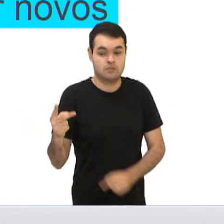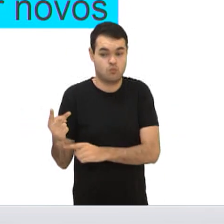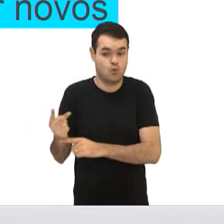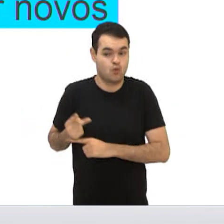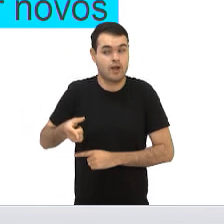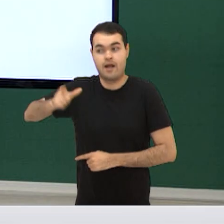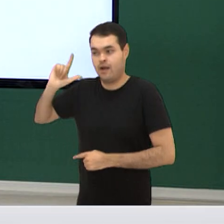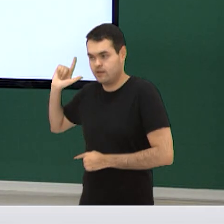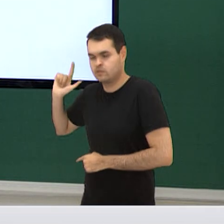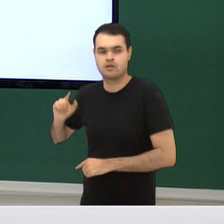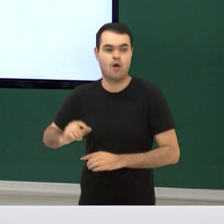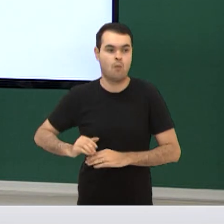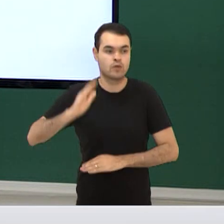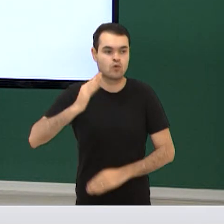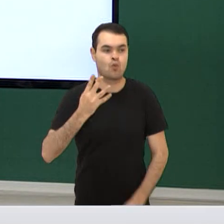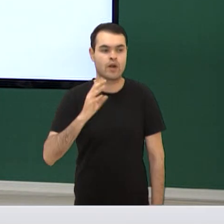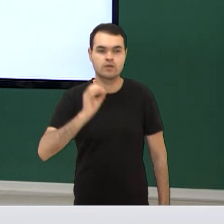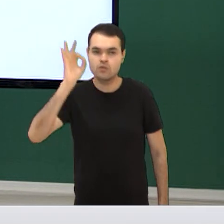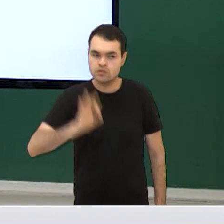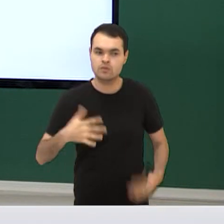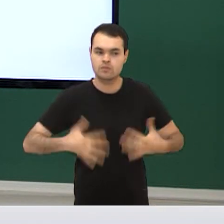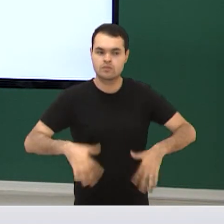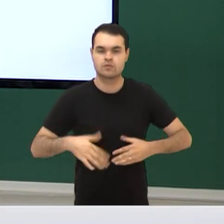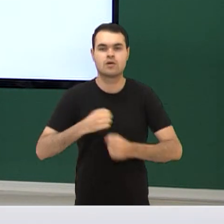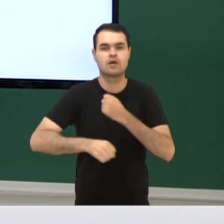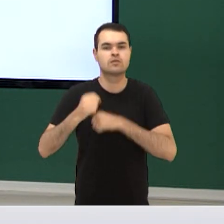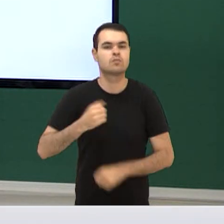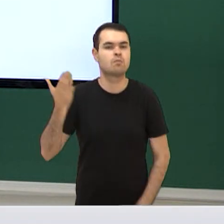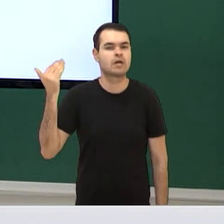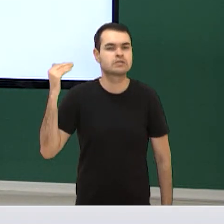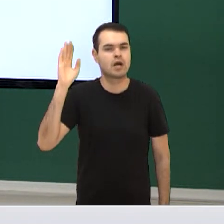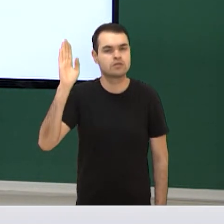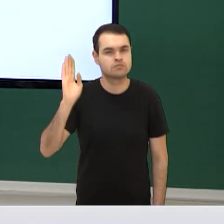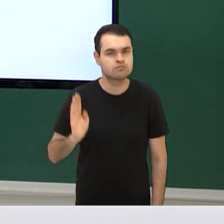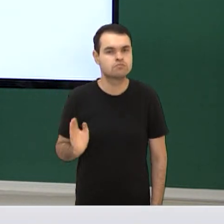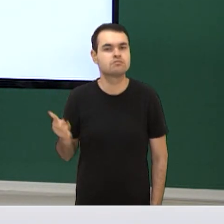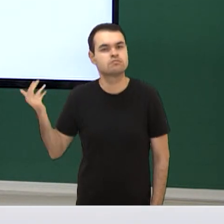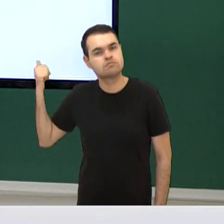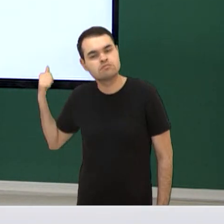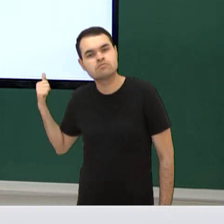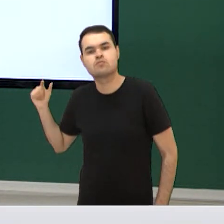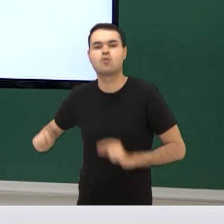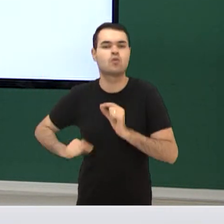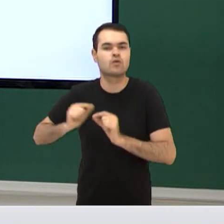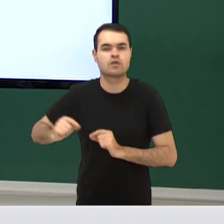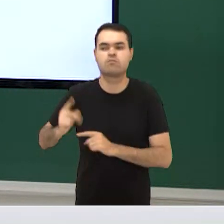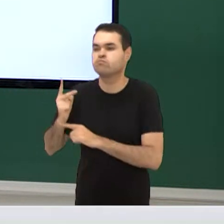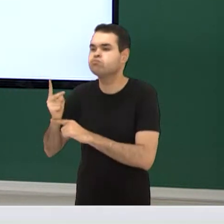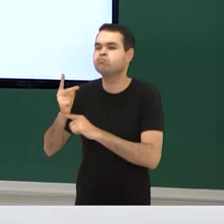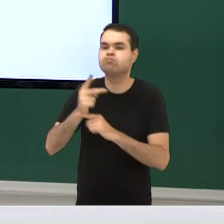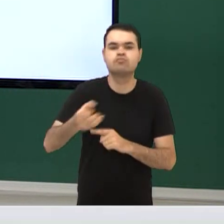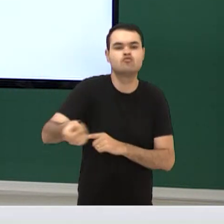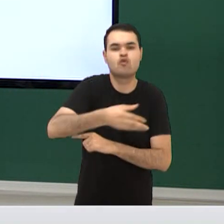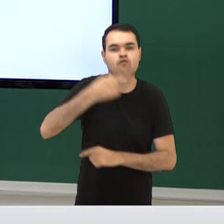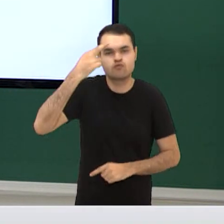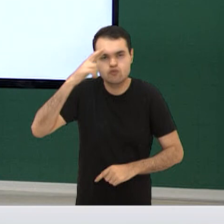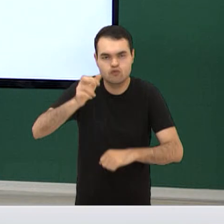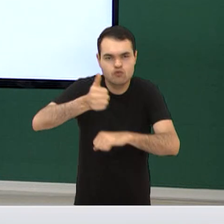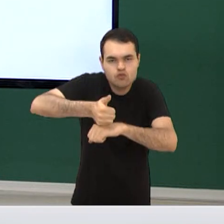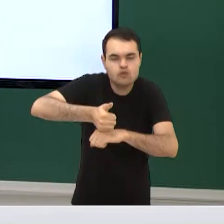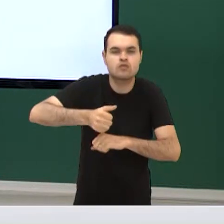aí. Elas estão interessadas, estão preocupadas em encontrar novos donos para eles. Então, por isso, essa quantidade